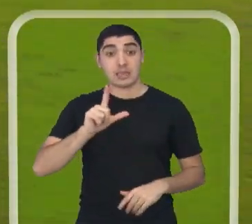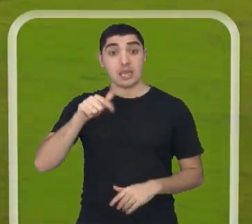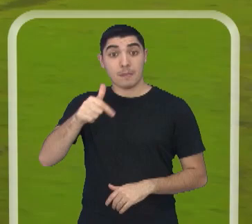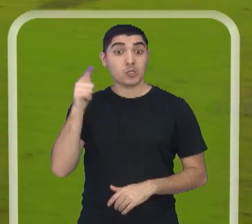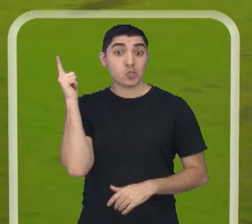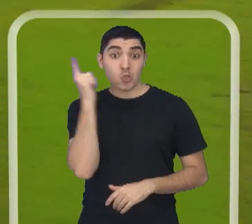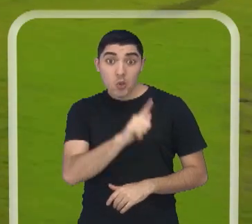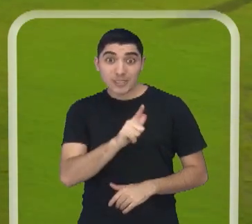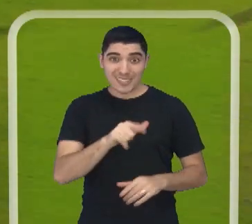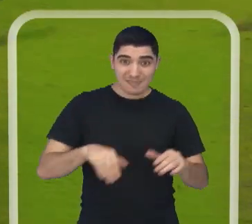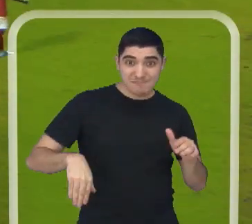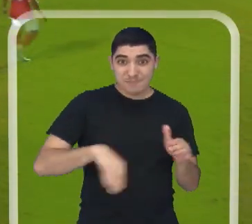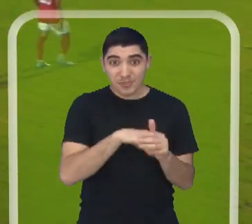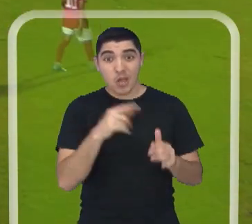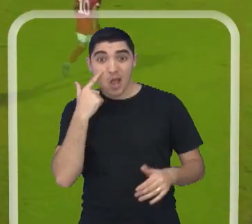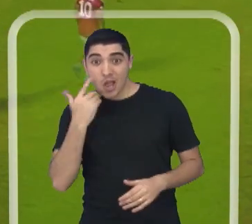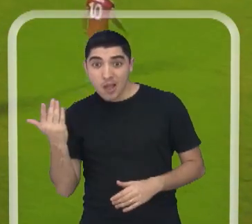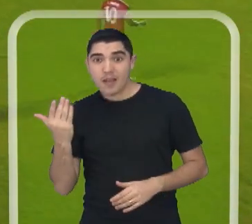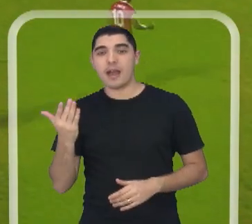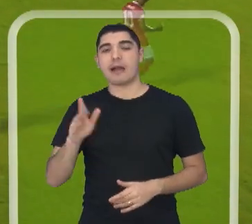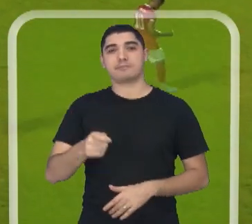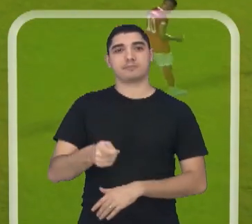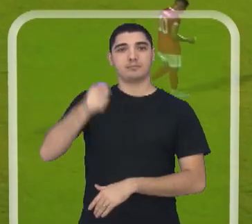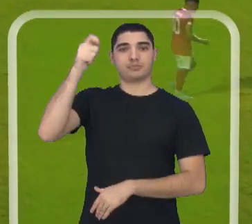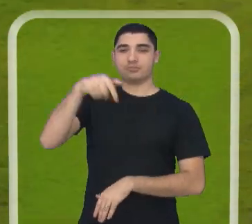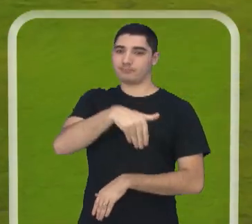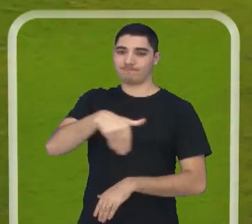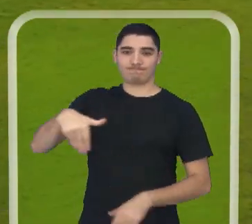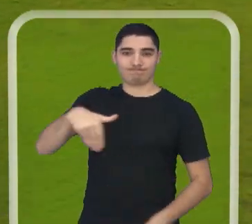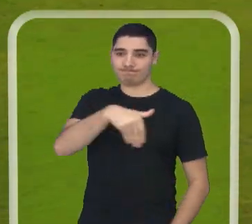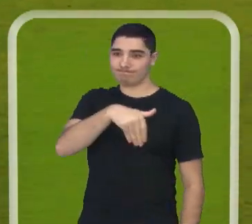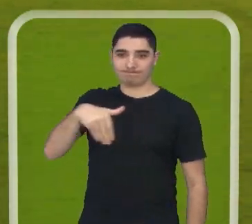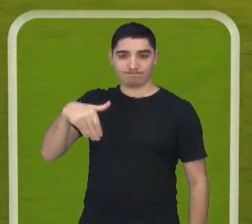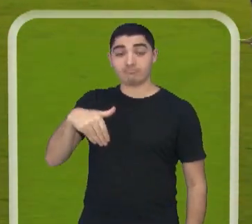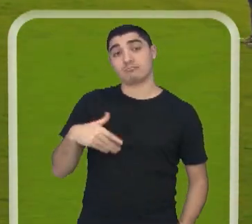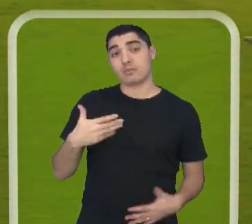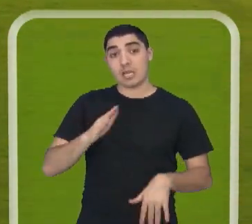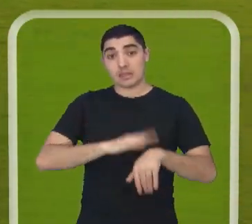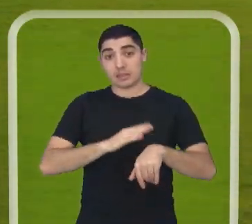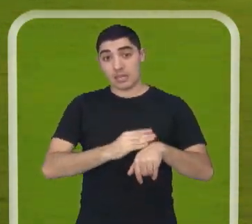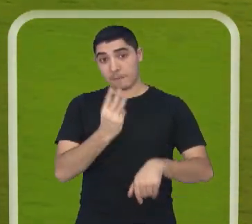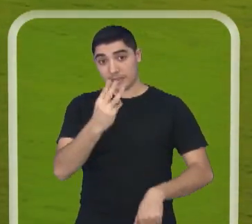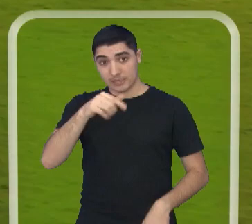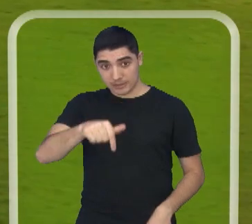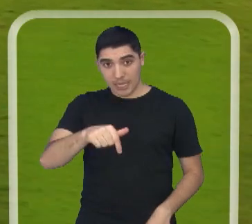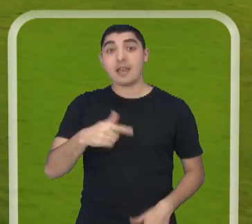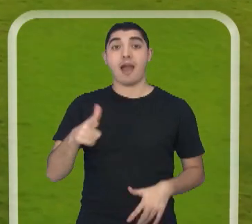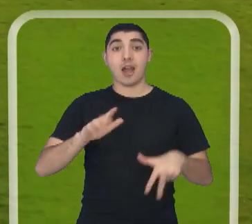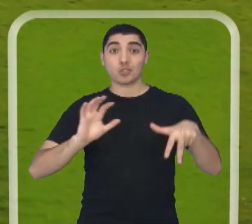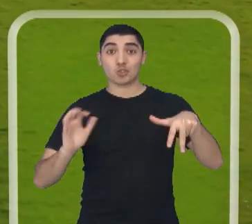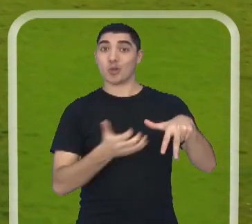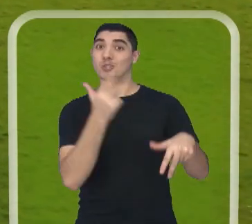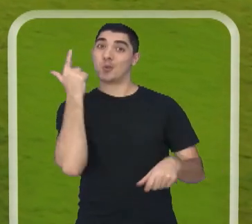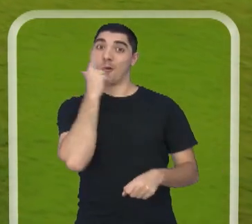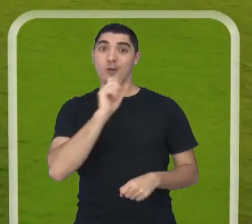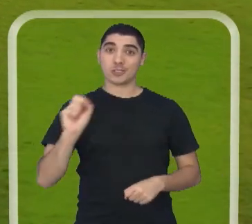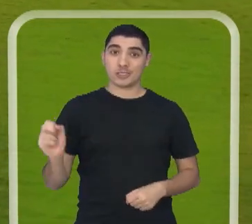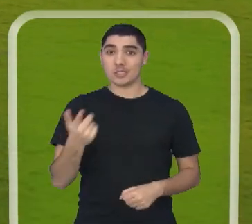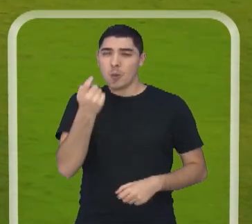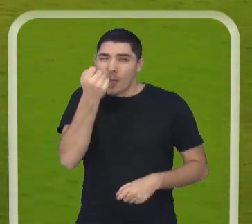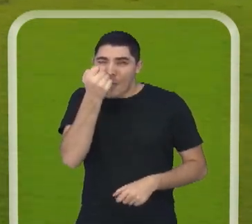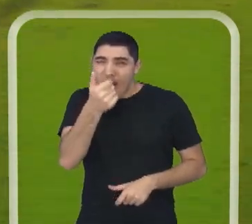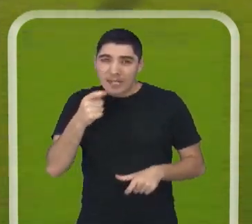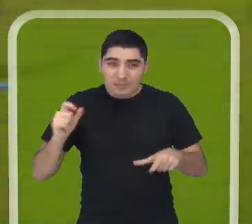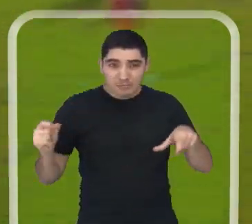do União Mogi, o lance foi parado por impedimento. Aos 37 minutos, enfim, o joseense chegou com perigo,